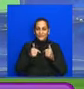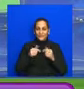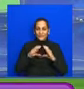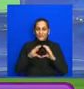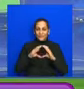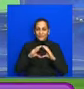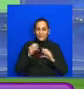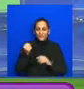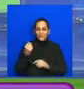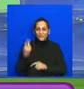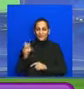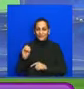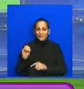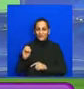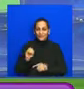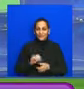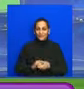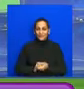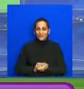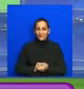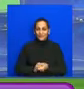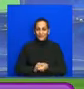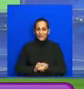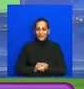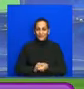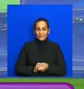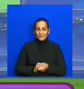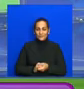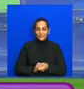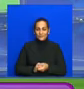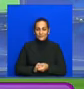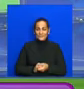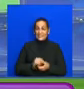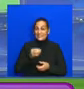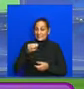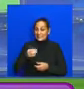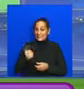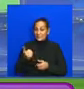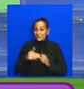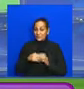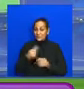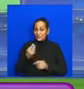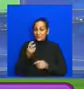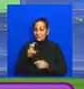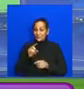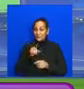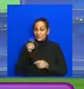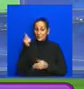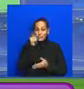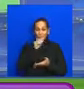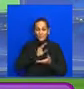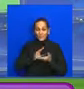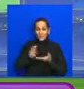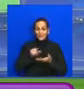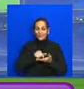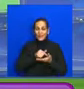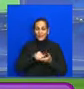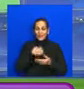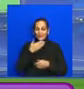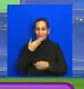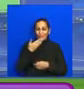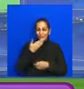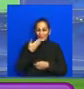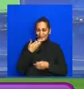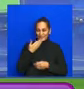Vem sorte, bola branca número 20, branca 20. Acertando de 11 a 15 números, você ganha prêmio na Loto